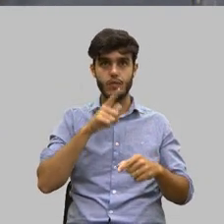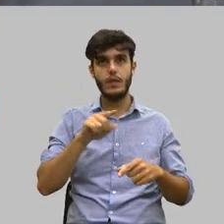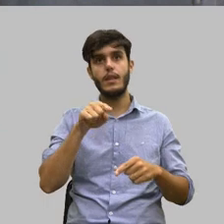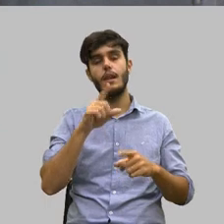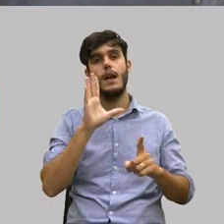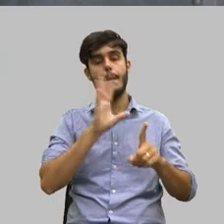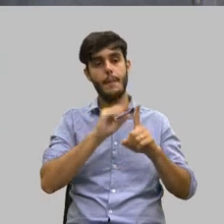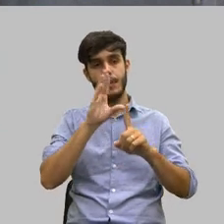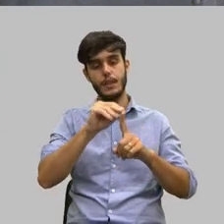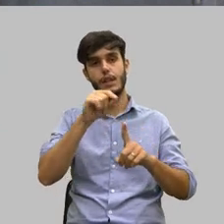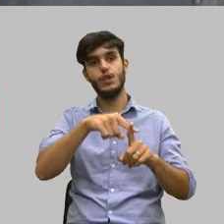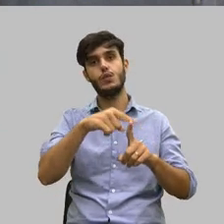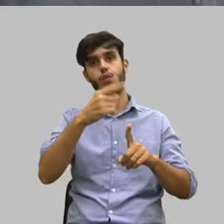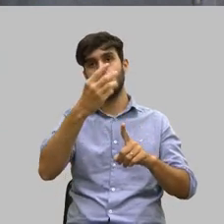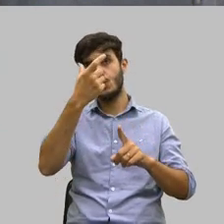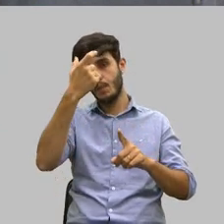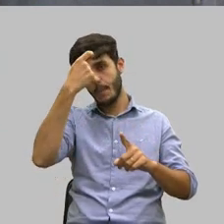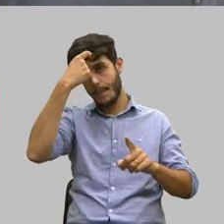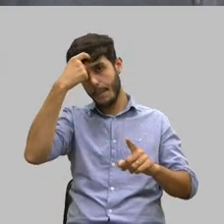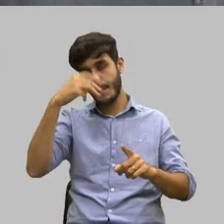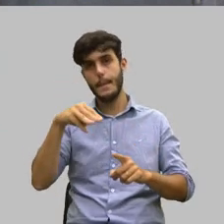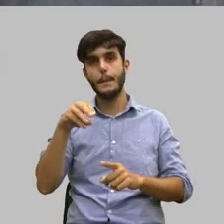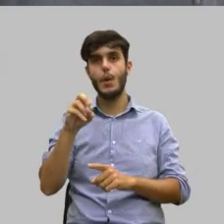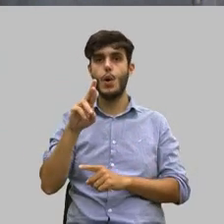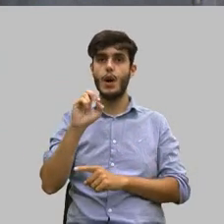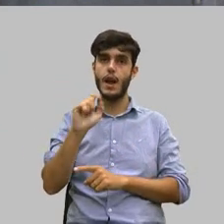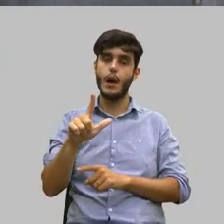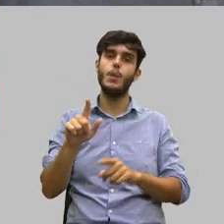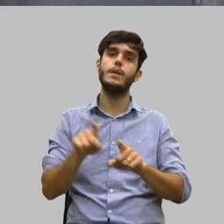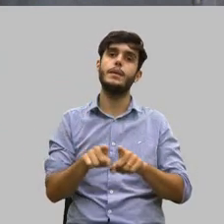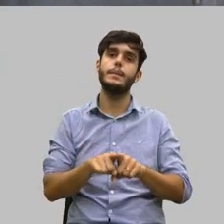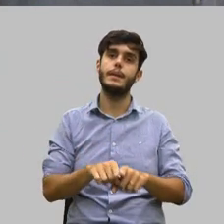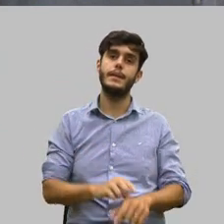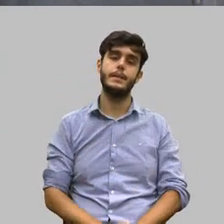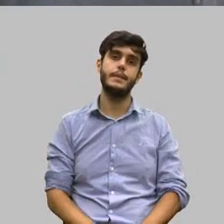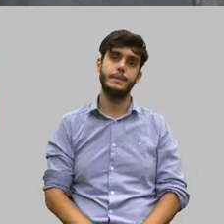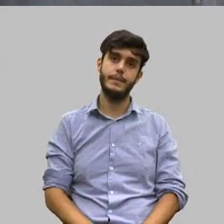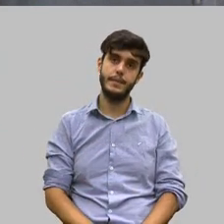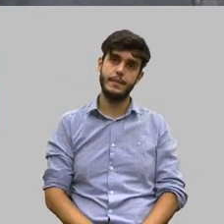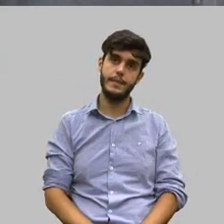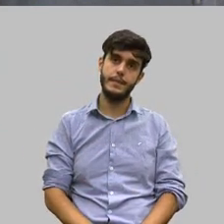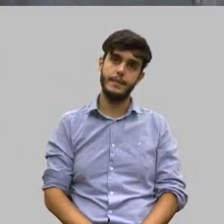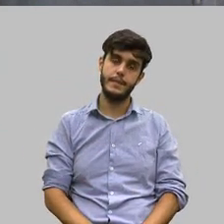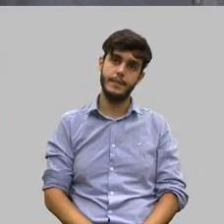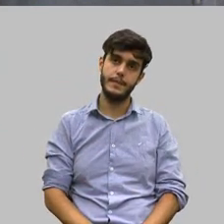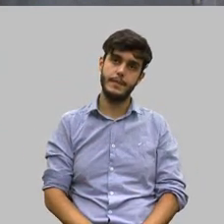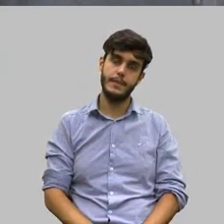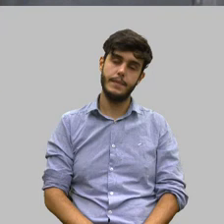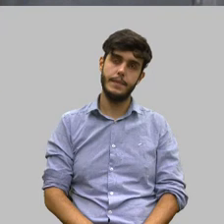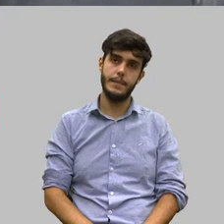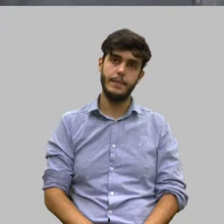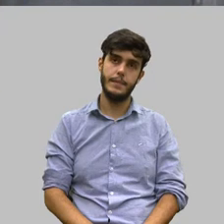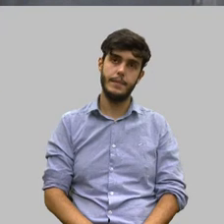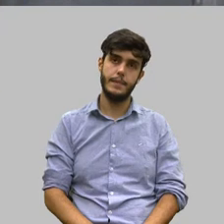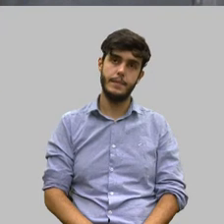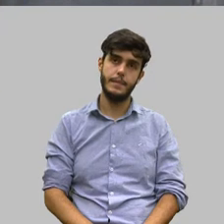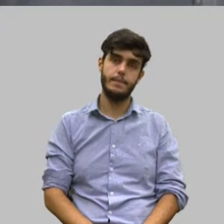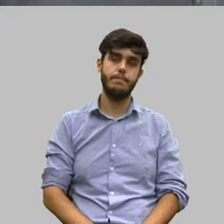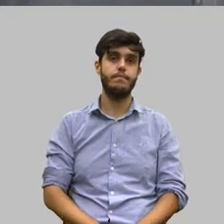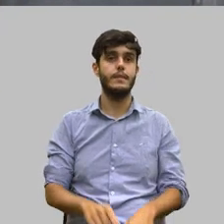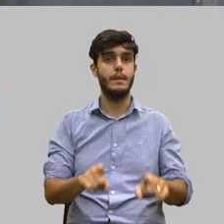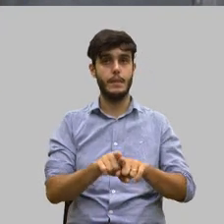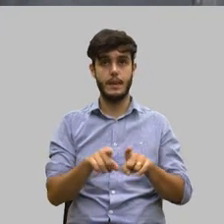moral Então essa é uma grande preocupação né então Comandante eh e que está intrinsicamente ligado por